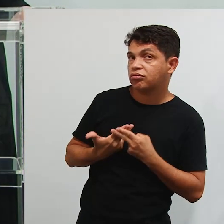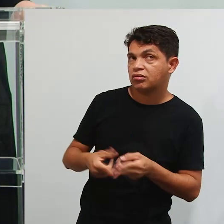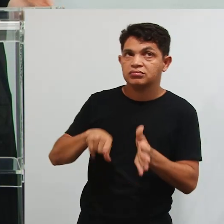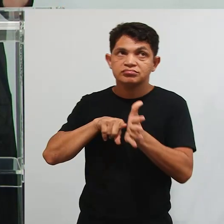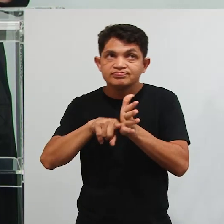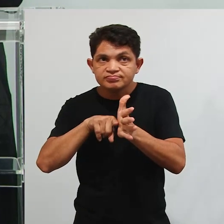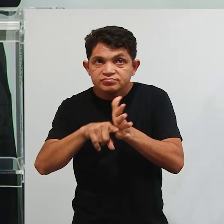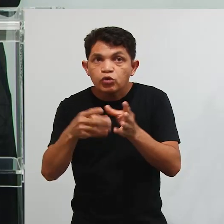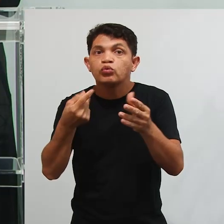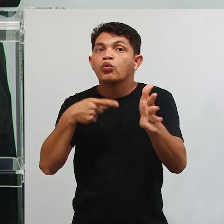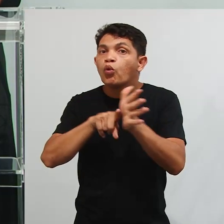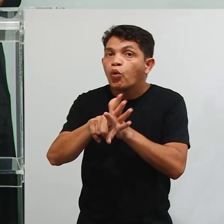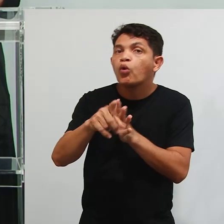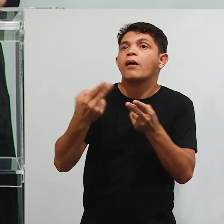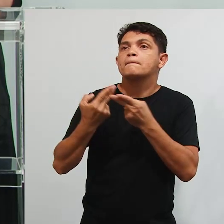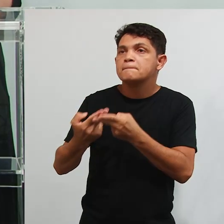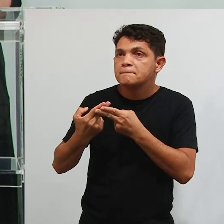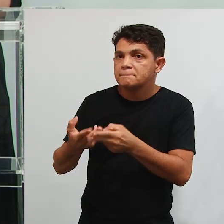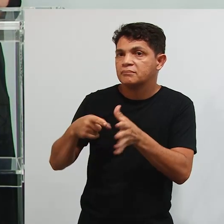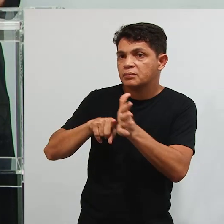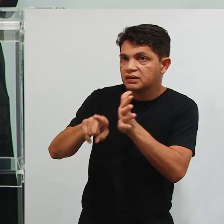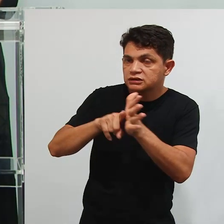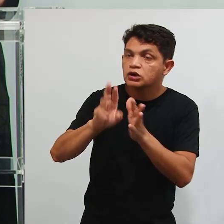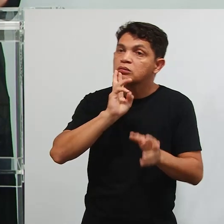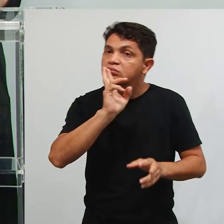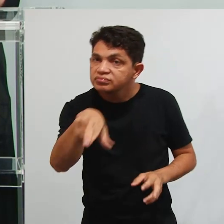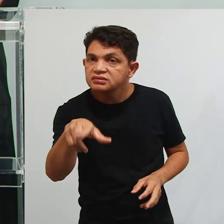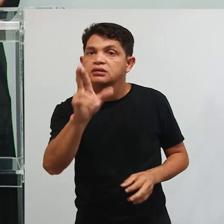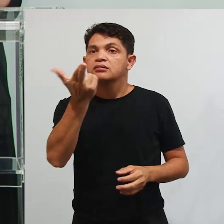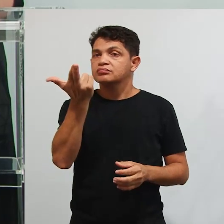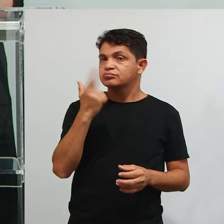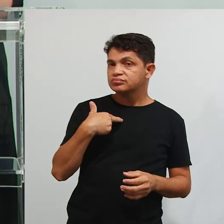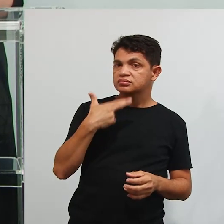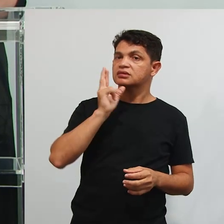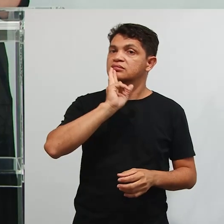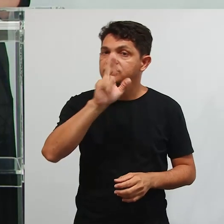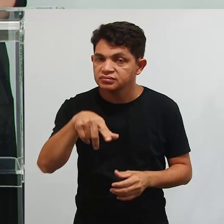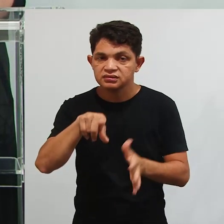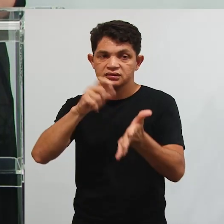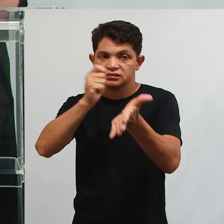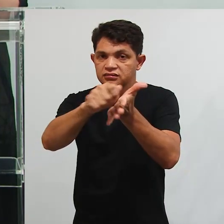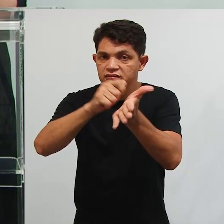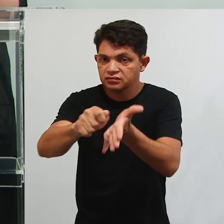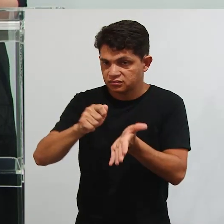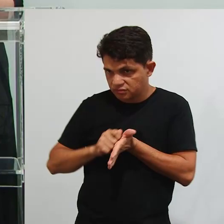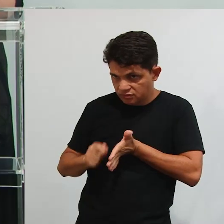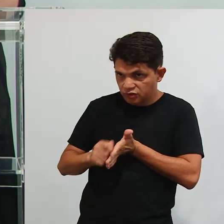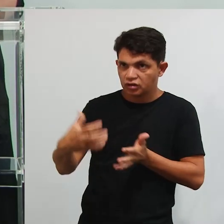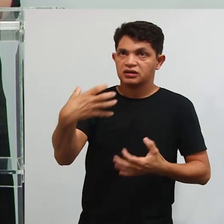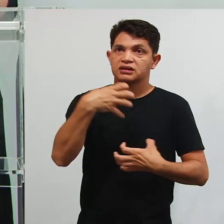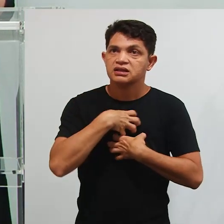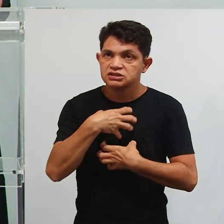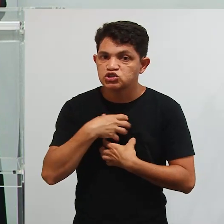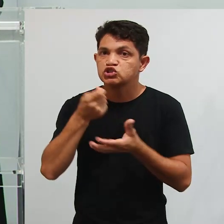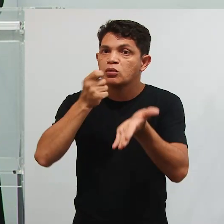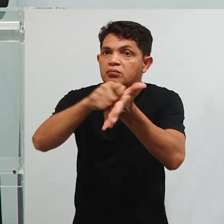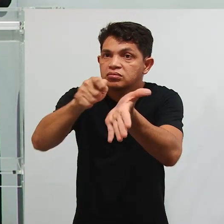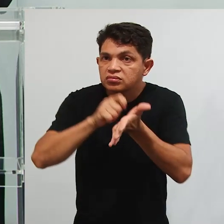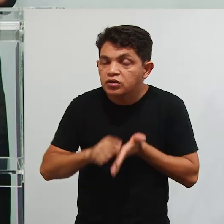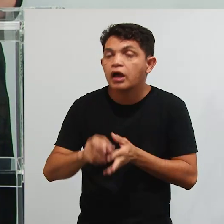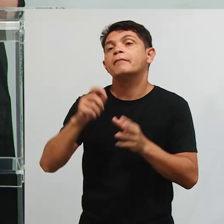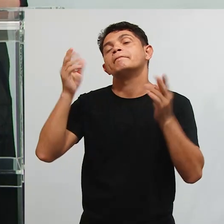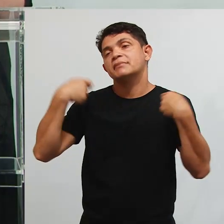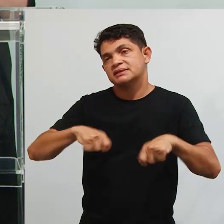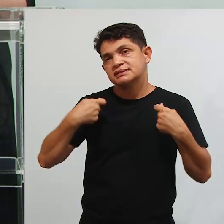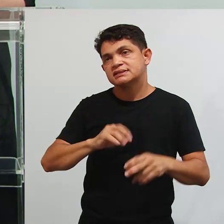né ã o o questionário responder né fal eh descrevendo aquilo que ela tá sentindo as